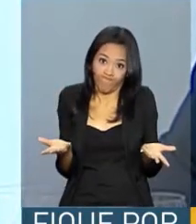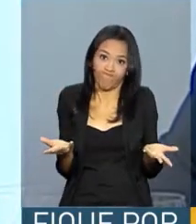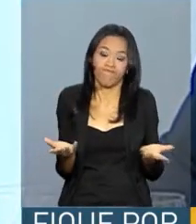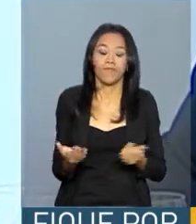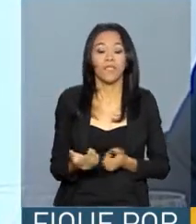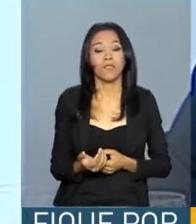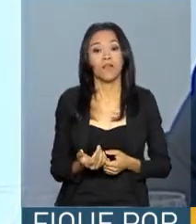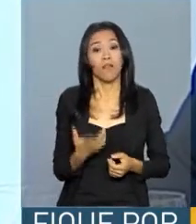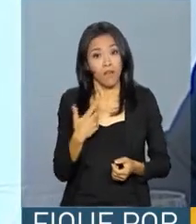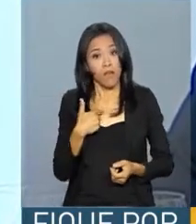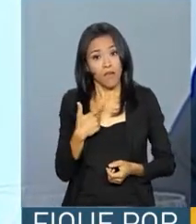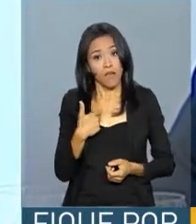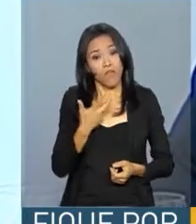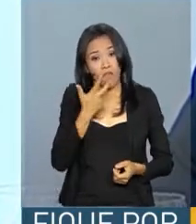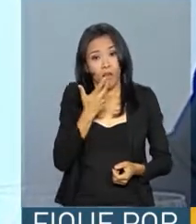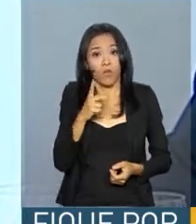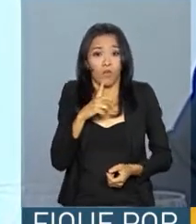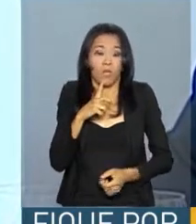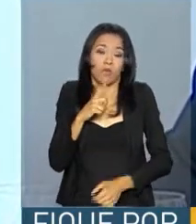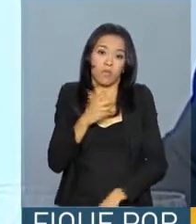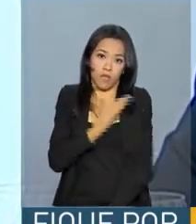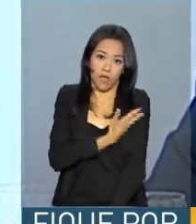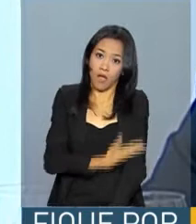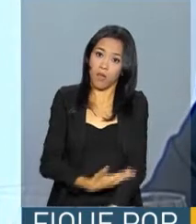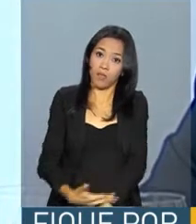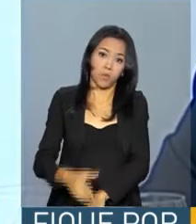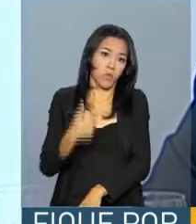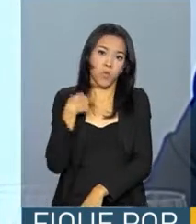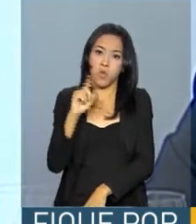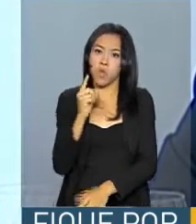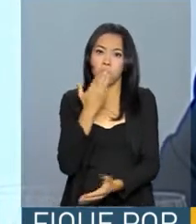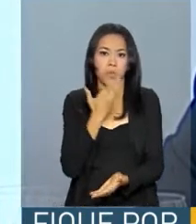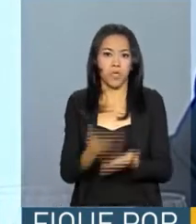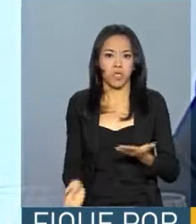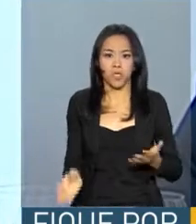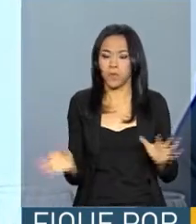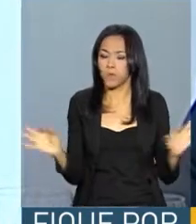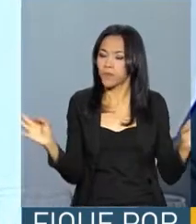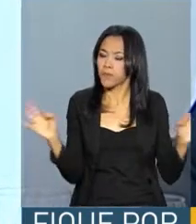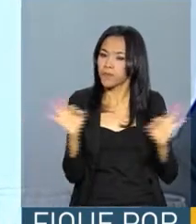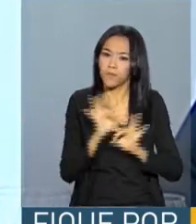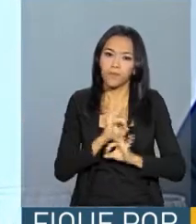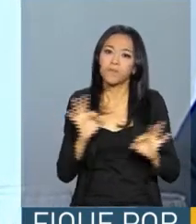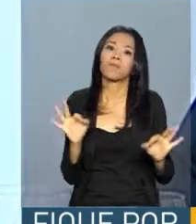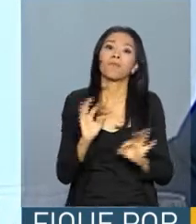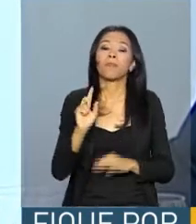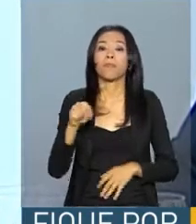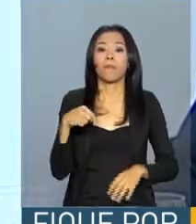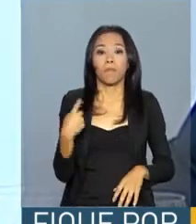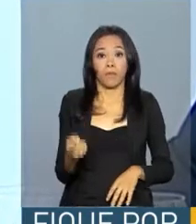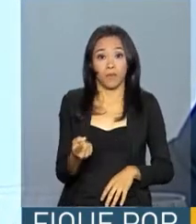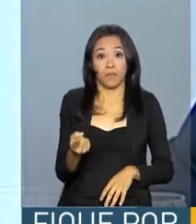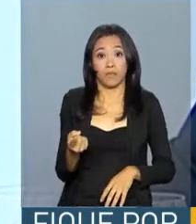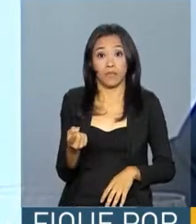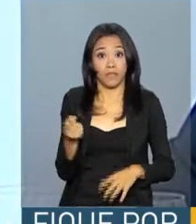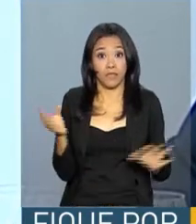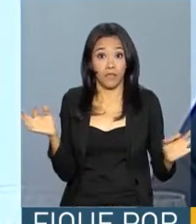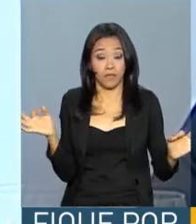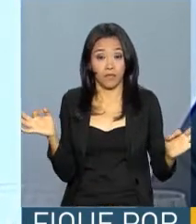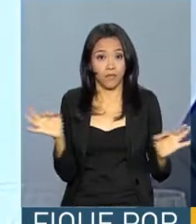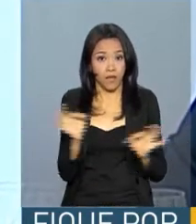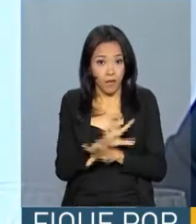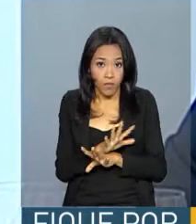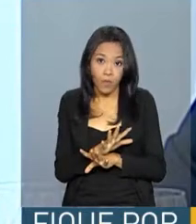eu confesso que tenho esse hábito, não perdi esse hábito, até depois desse fato todo, acabaram